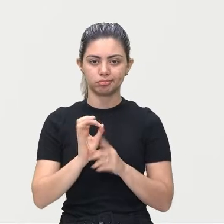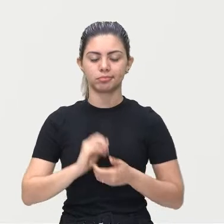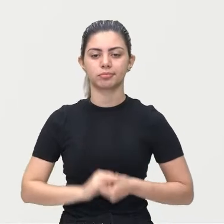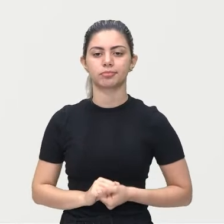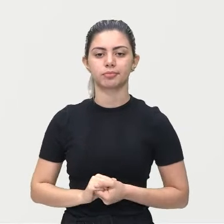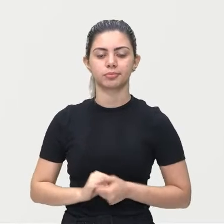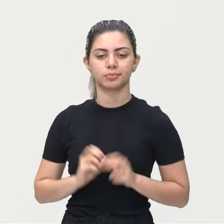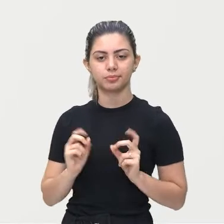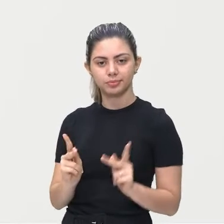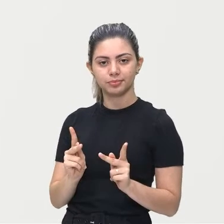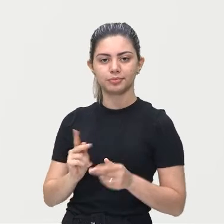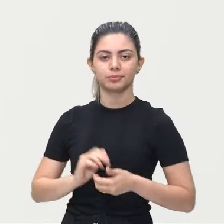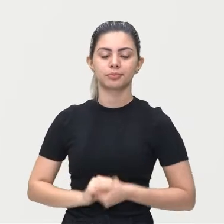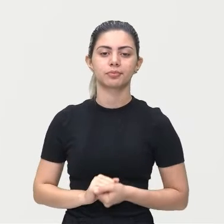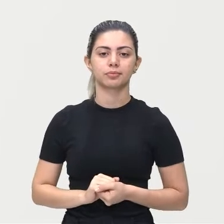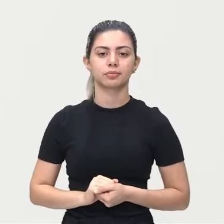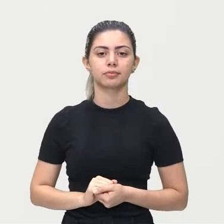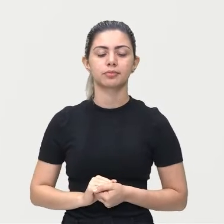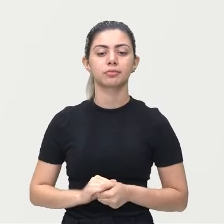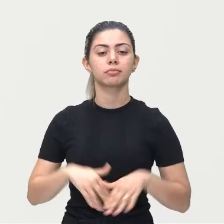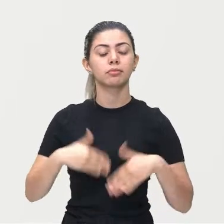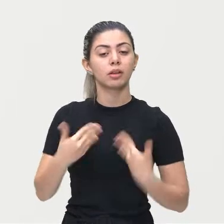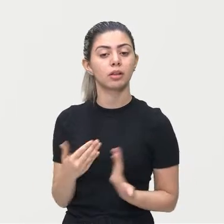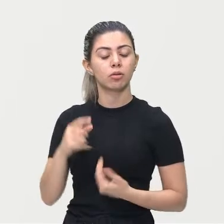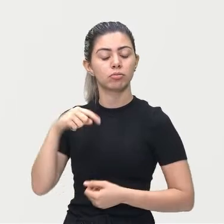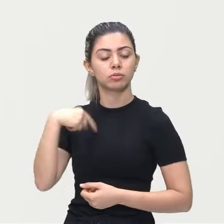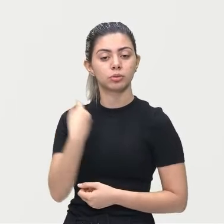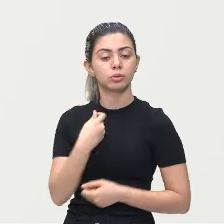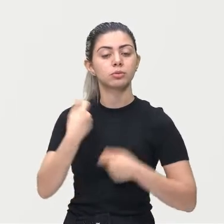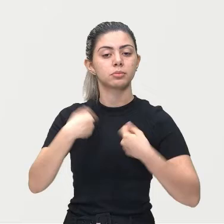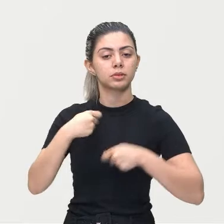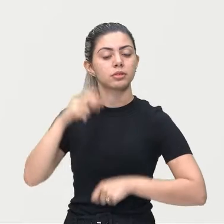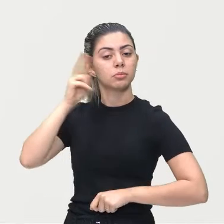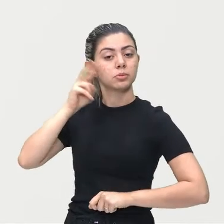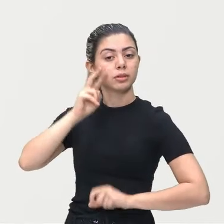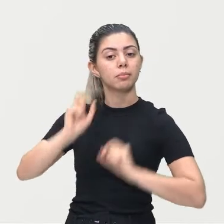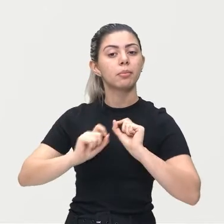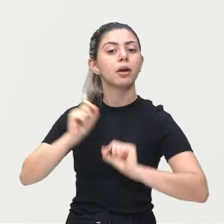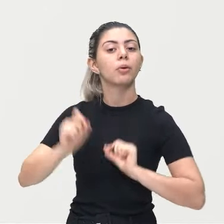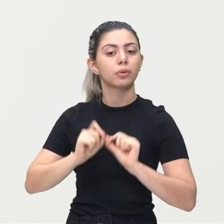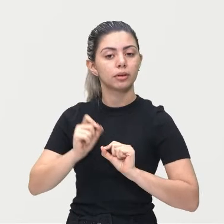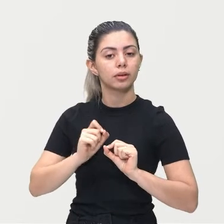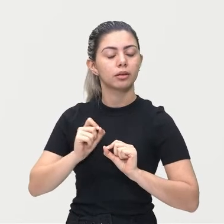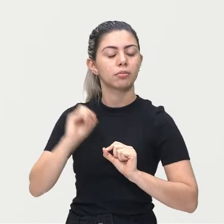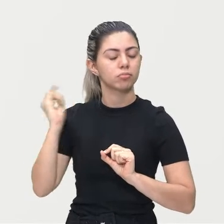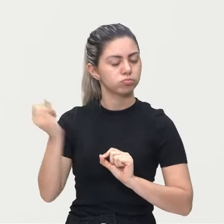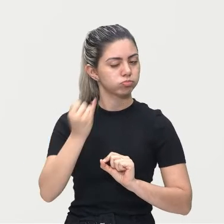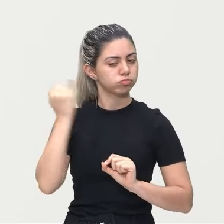Celsius, ok? Então, uma coisa que nós temos que lembrar